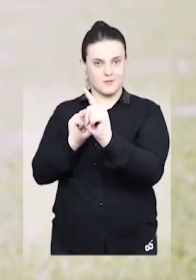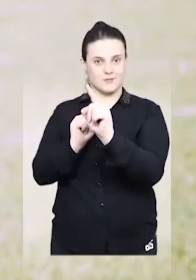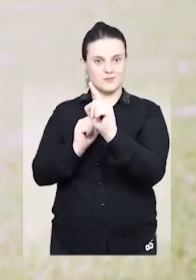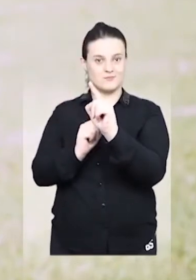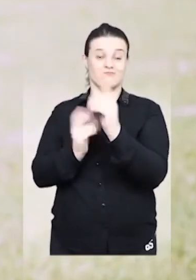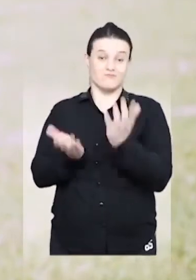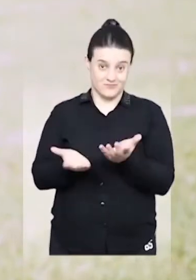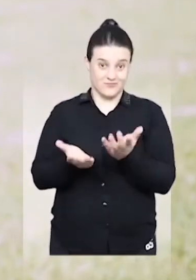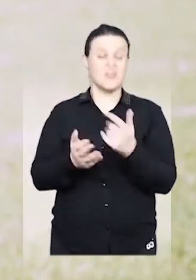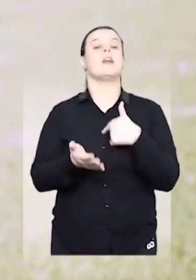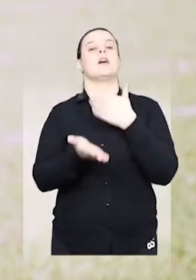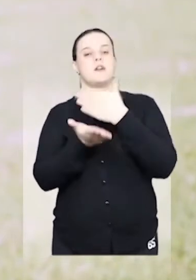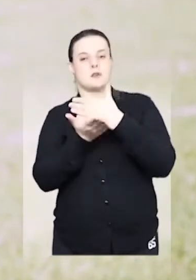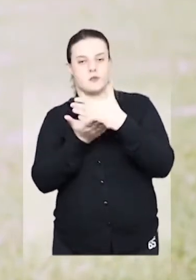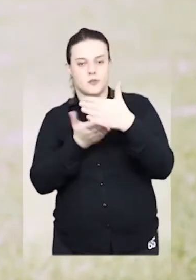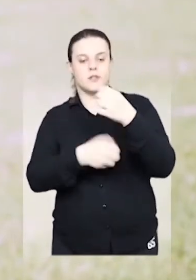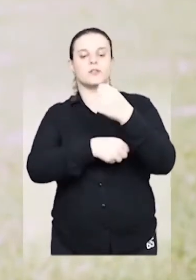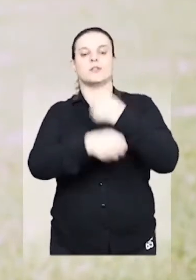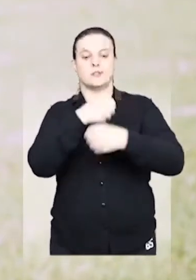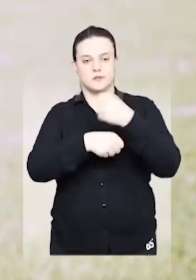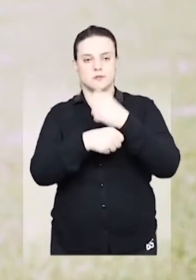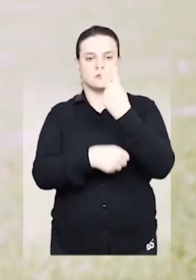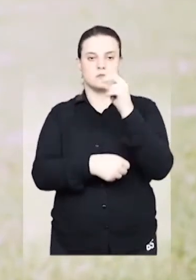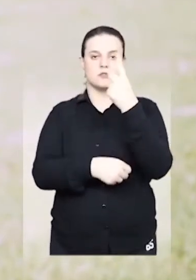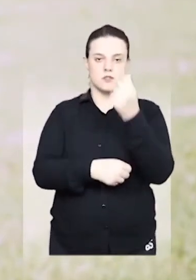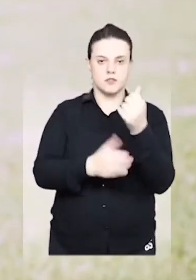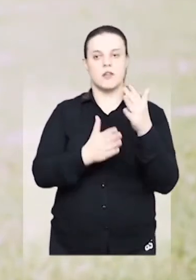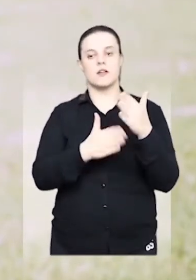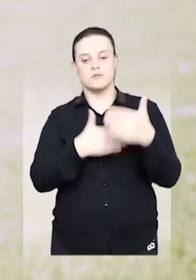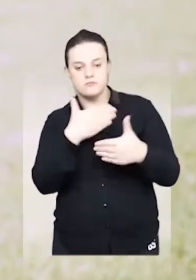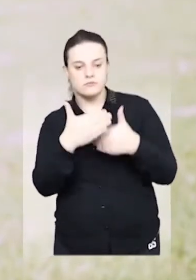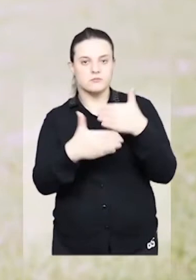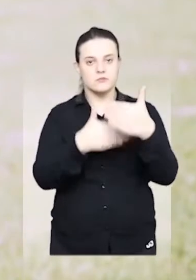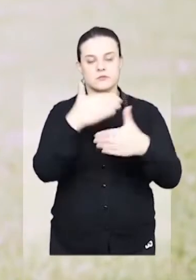é quem vai. Então, em 2016 foi esse caminho.